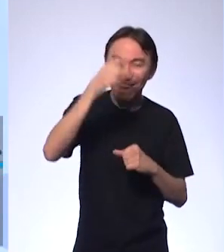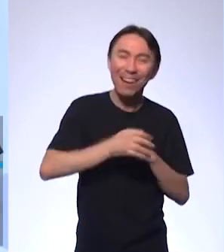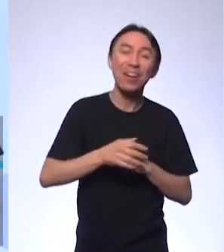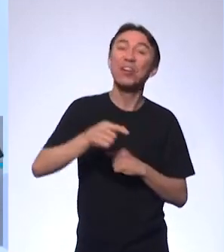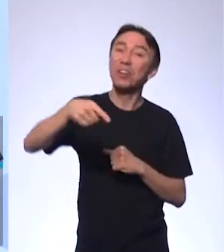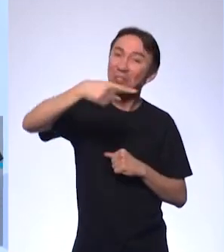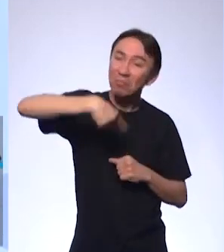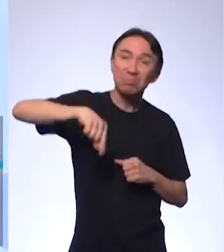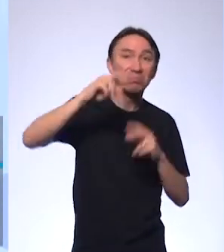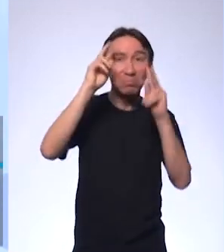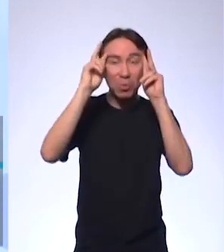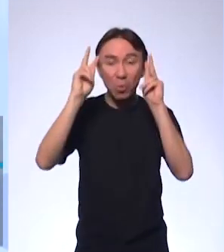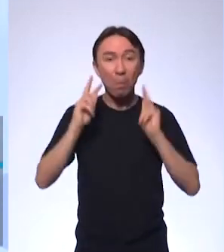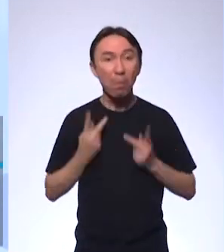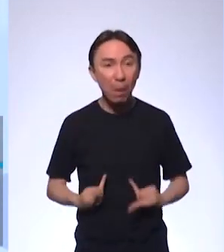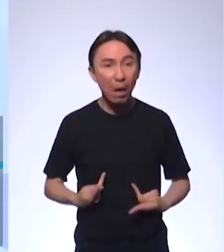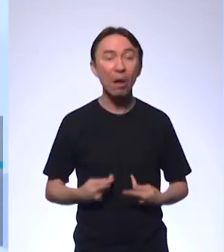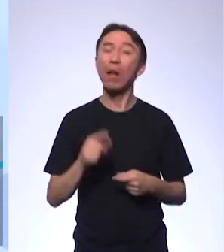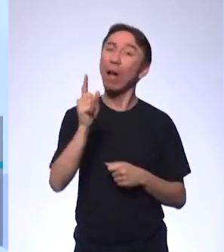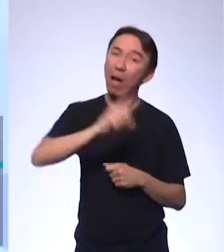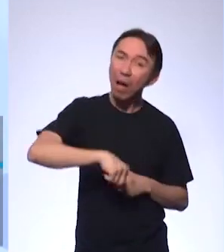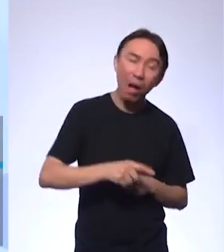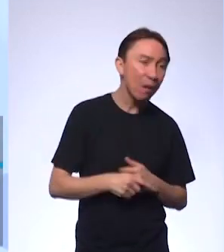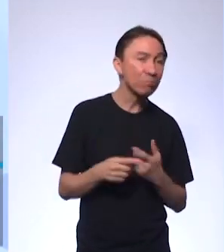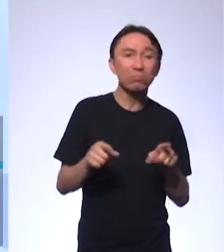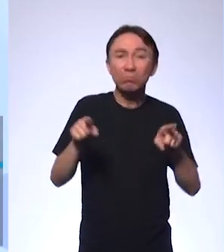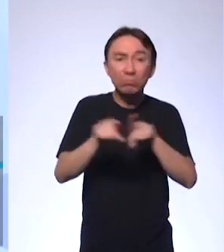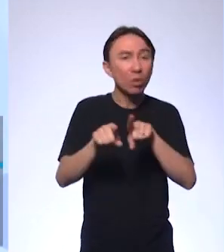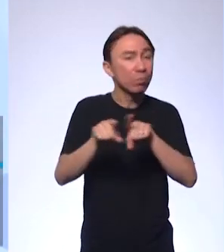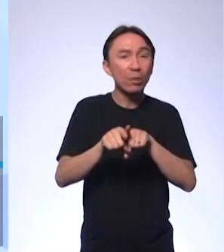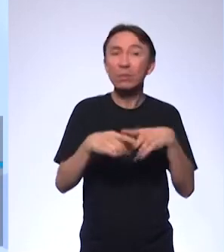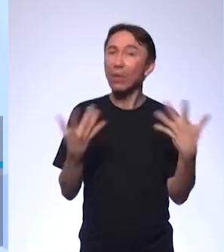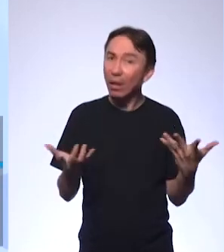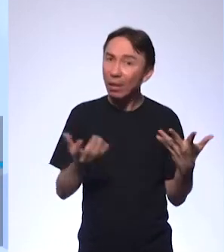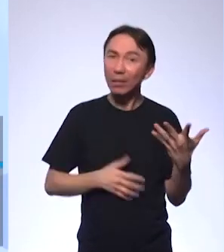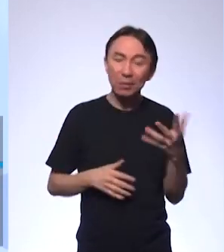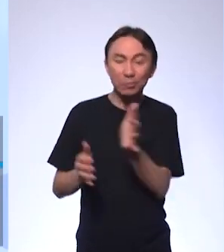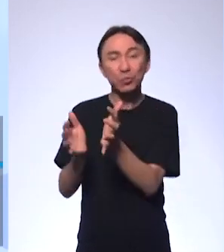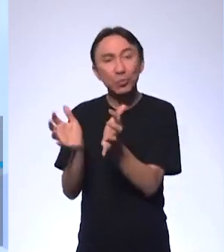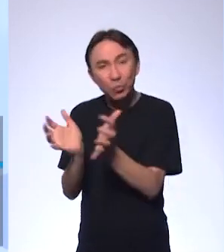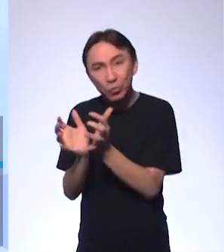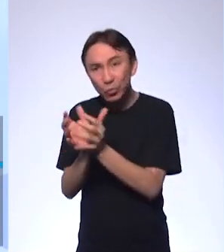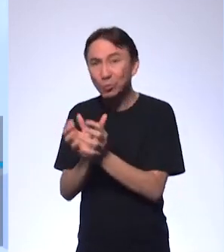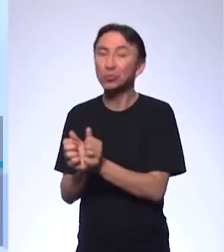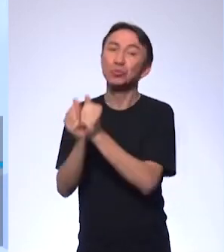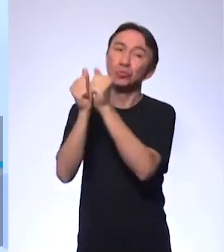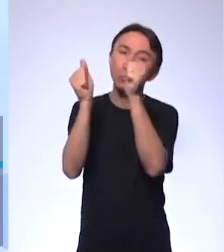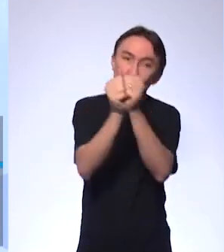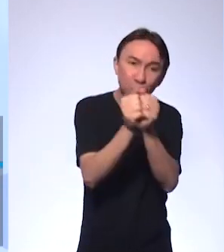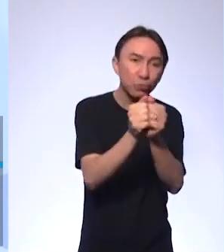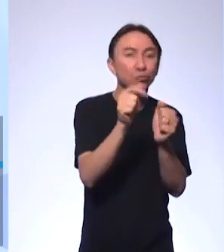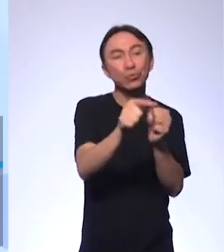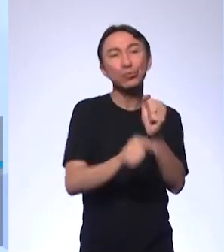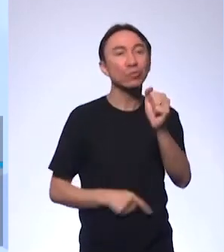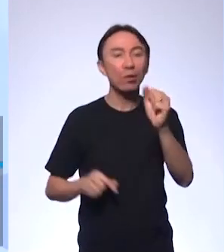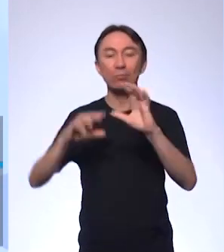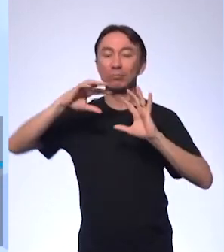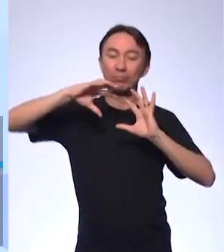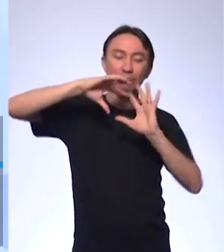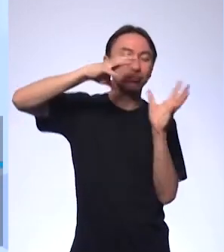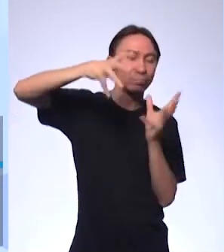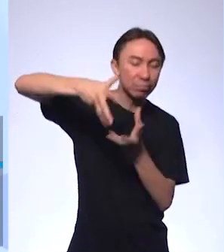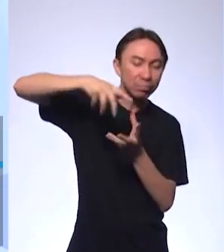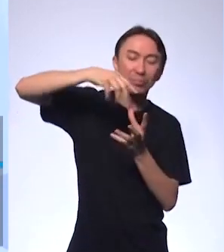todo. E essa teoria ela faz com que a gente olhe para a natureza, né,